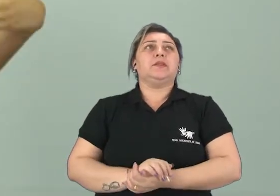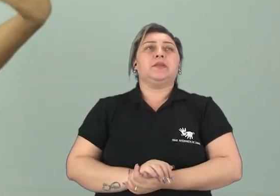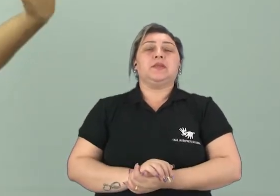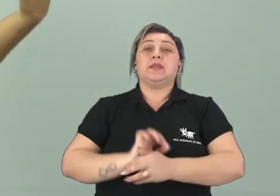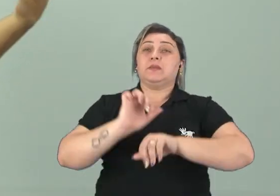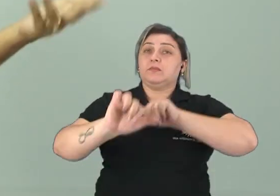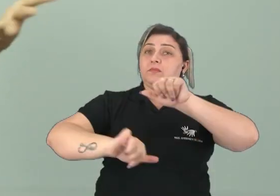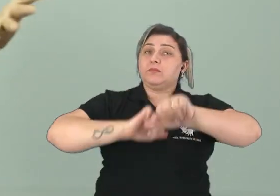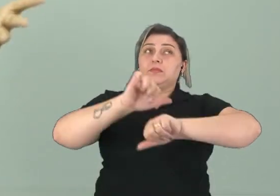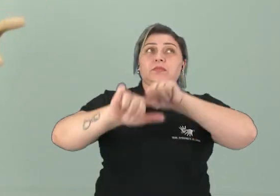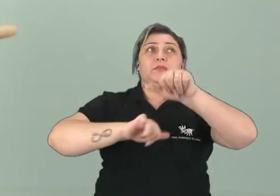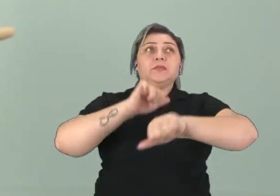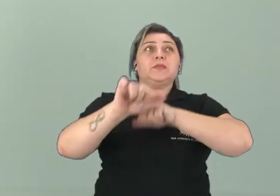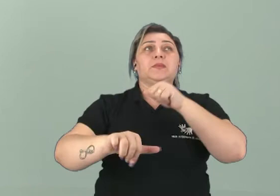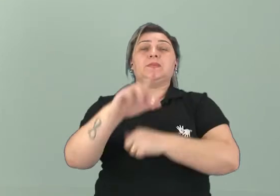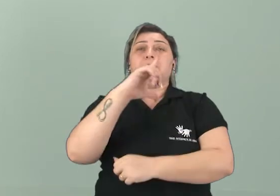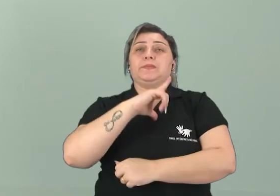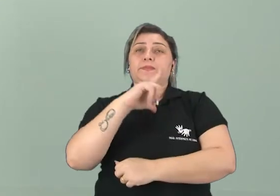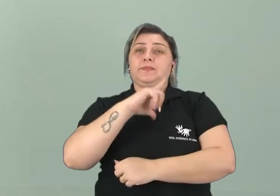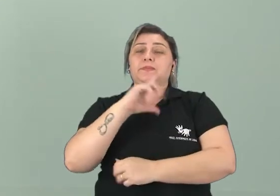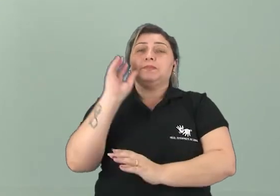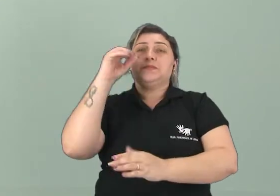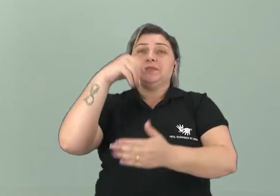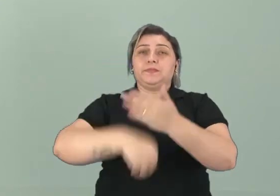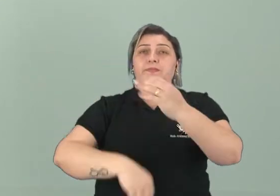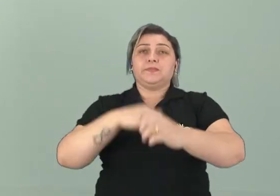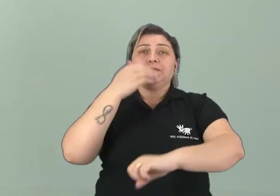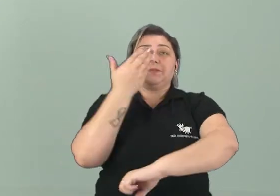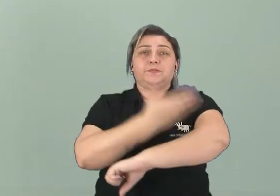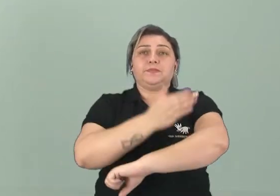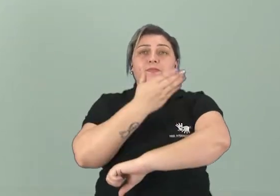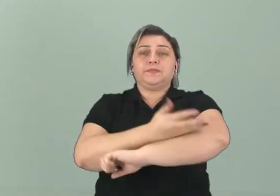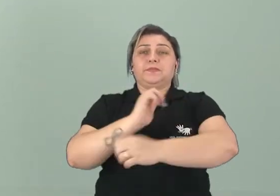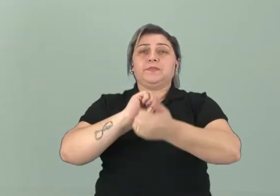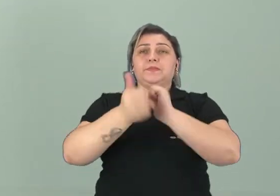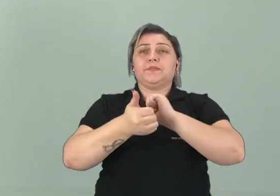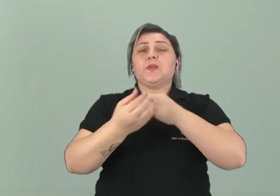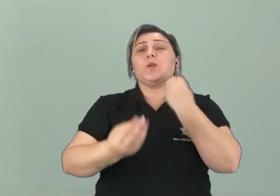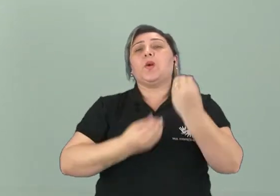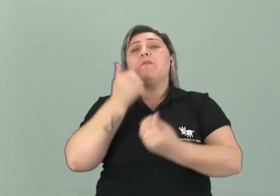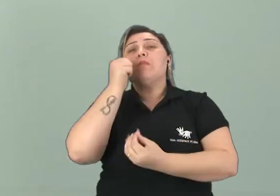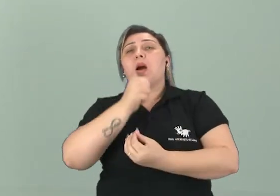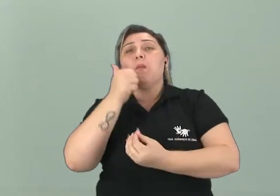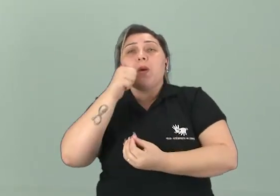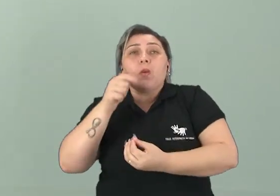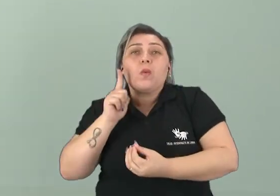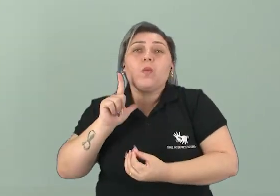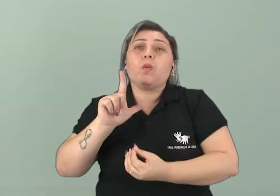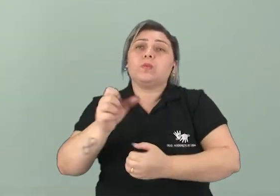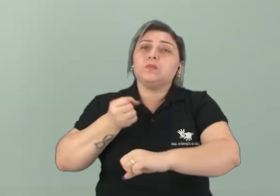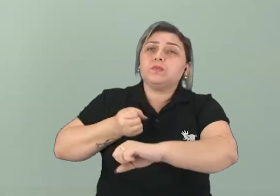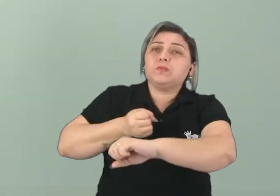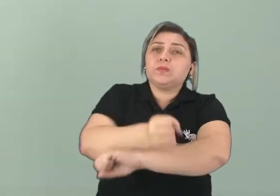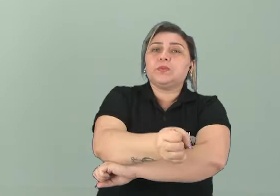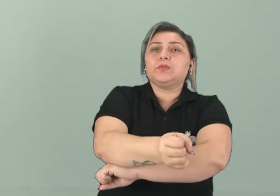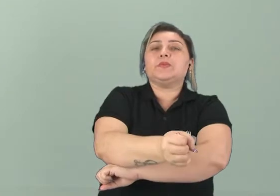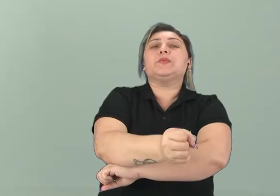essa mudança, né, que teve dentro da prática esportiva, né? Como que a mulher ela foi inserida